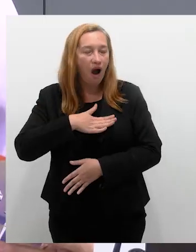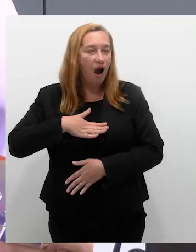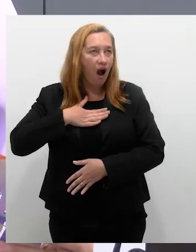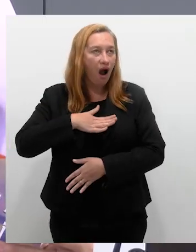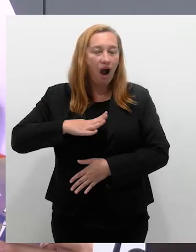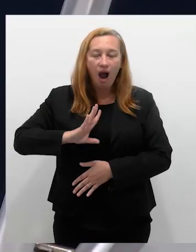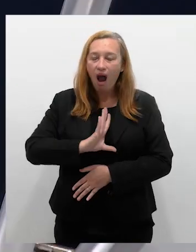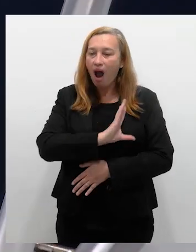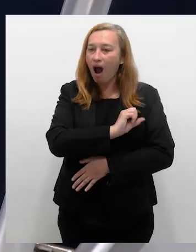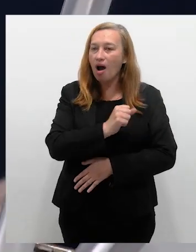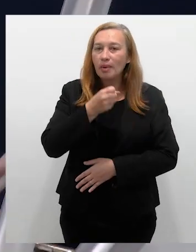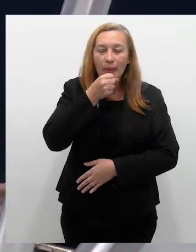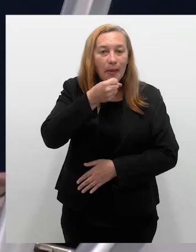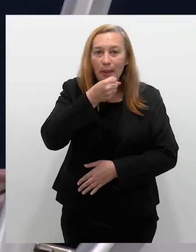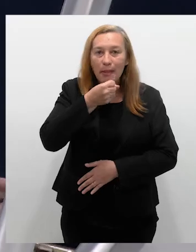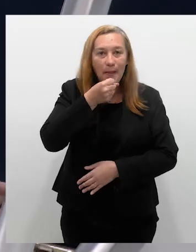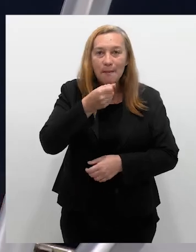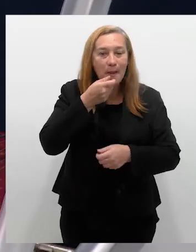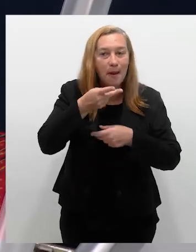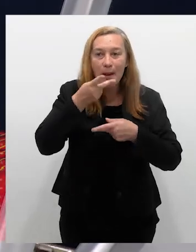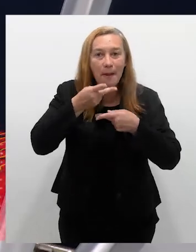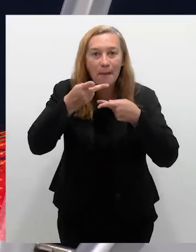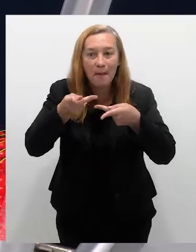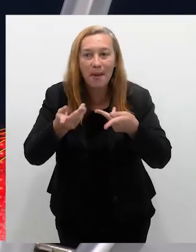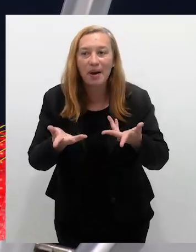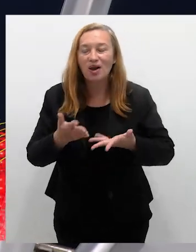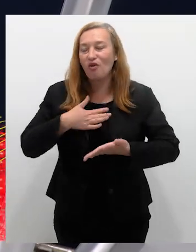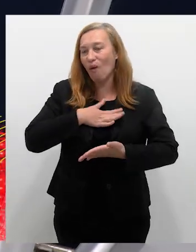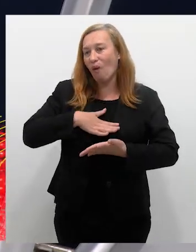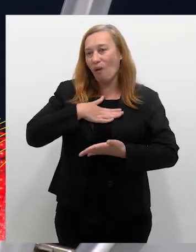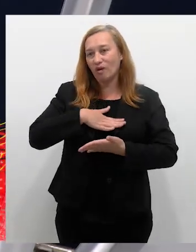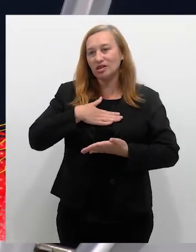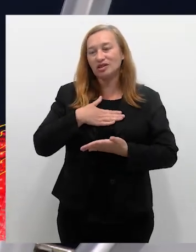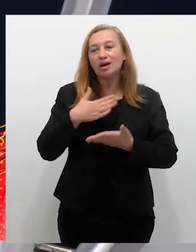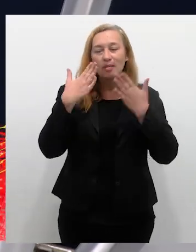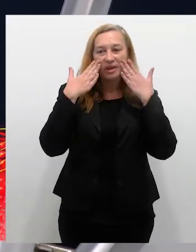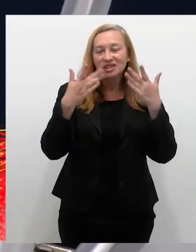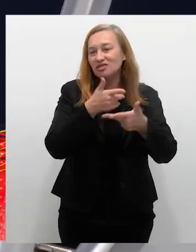microfone, né? Adoro o microfone. Se deixar, não paro de falar. Não, aí? mas você